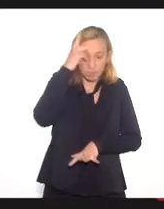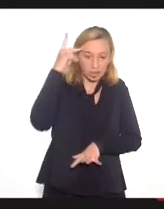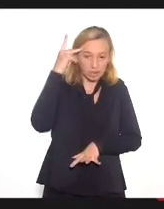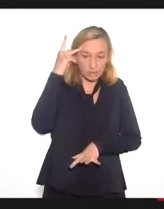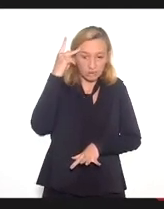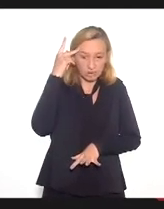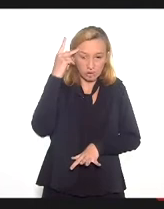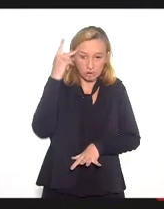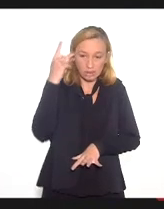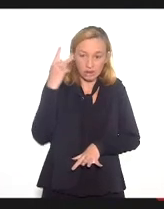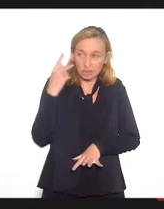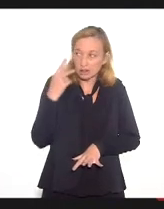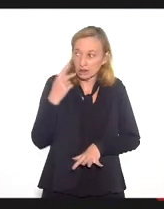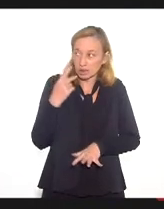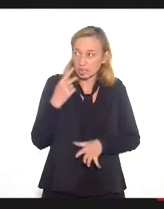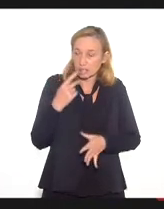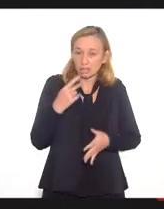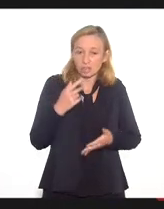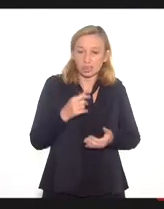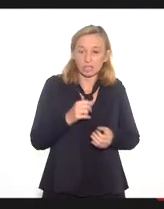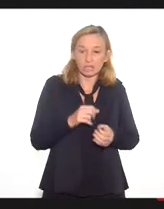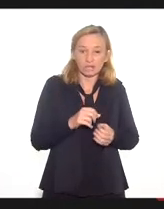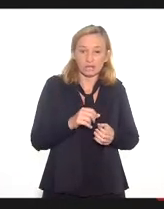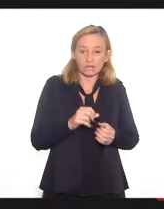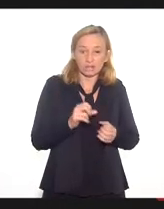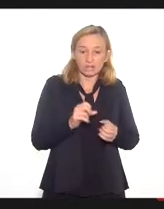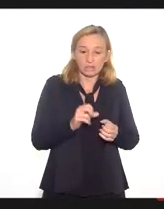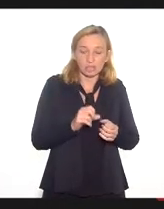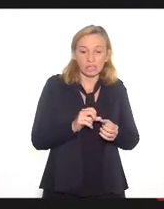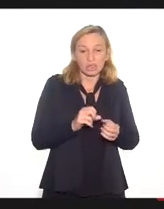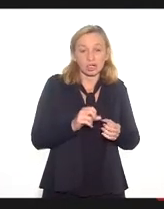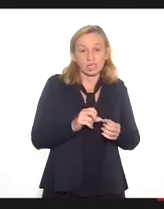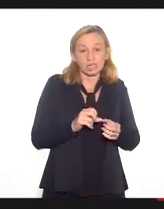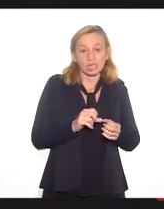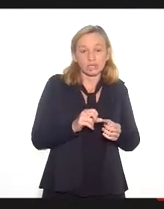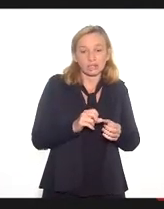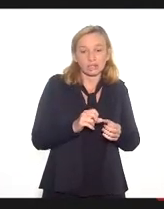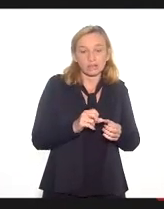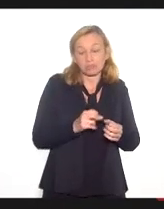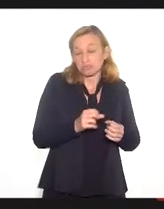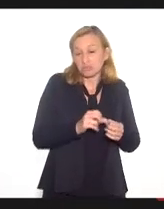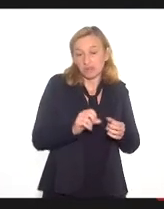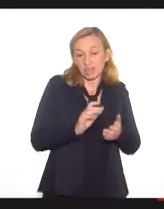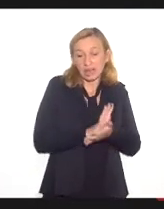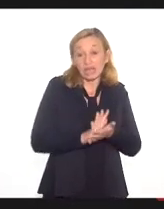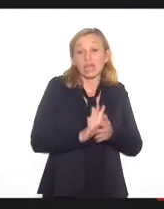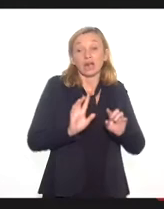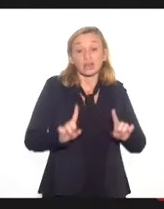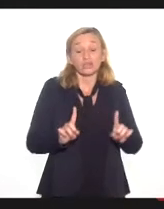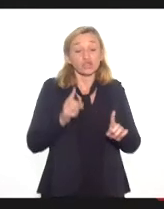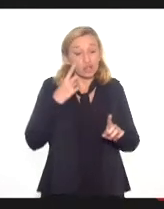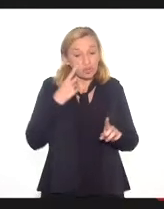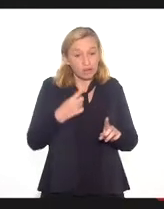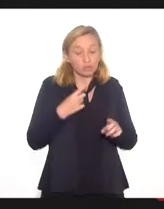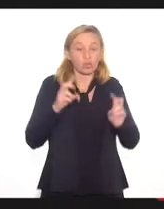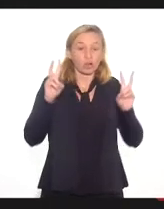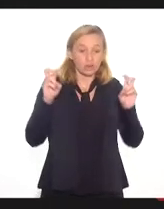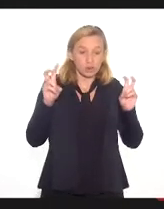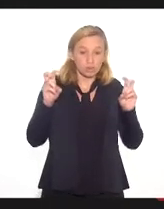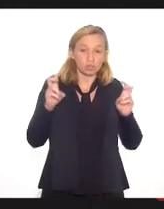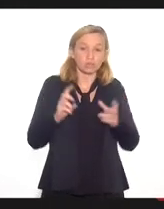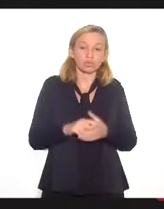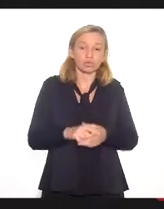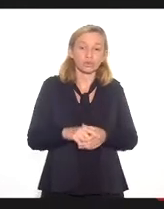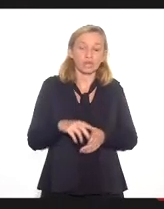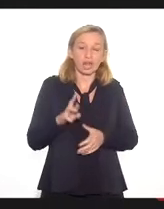a bola na arquibancada e não dentro do gol e talvez até as duas bases de dados estejam com problemas a gente já identificou uma questão específica